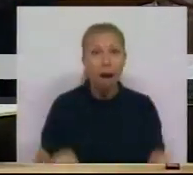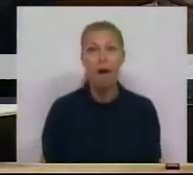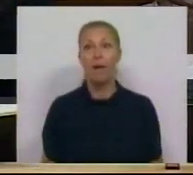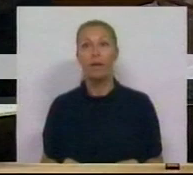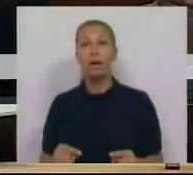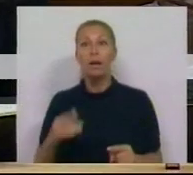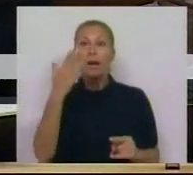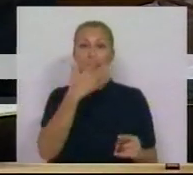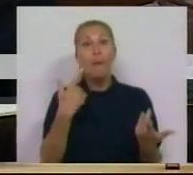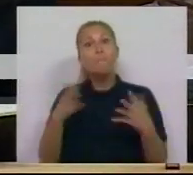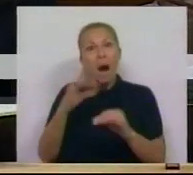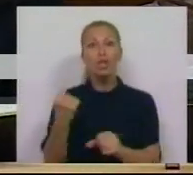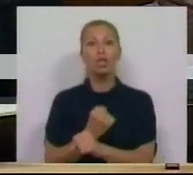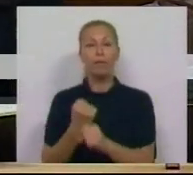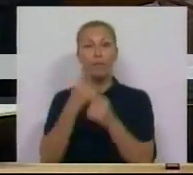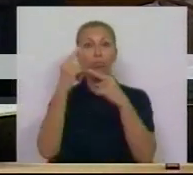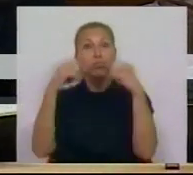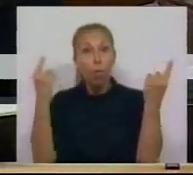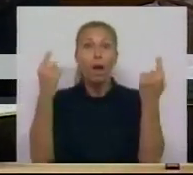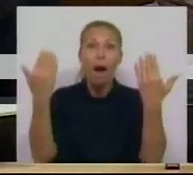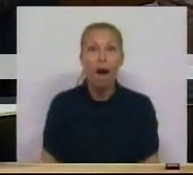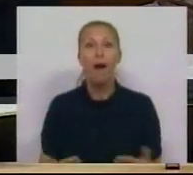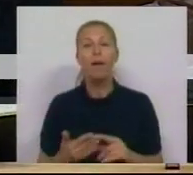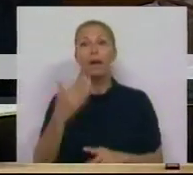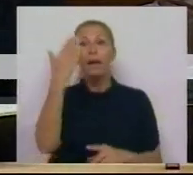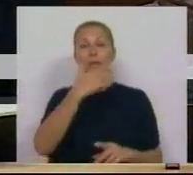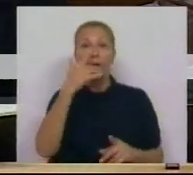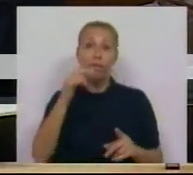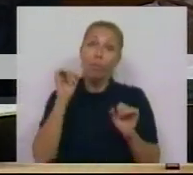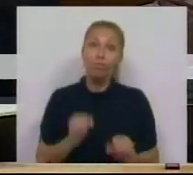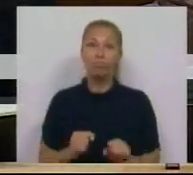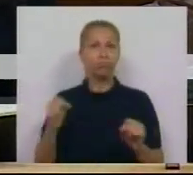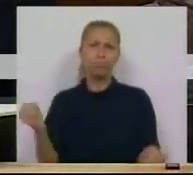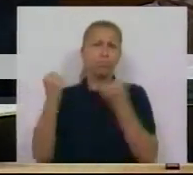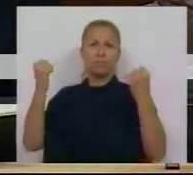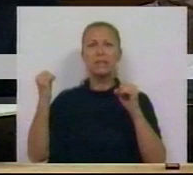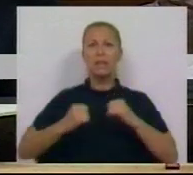se for para ter mais serviços públicos. Só vale se for para rejeitar o Tratado Orçamental e para